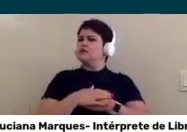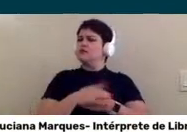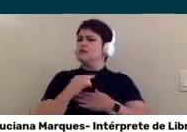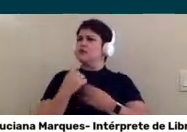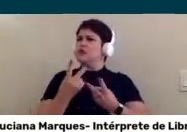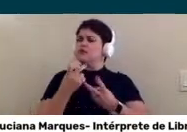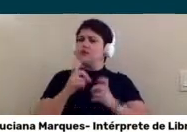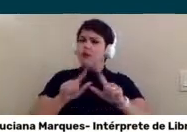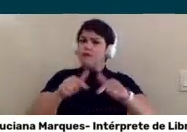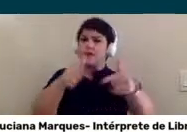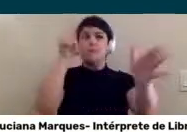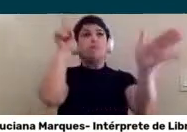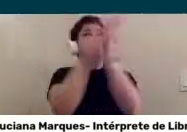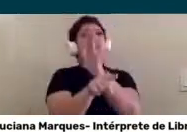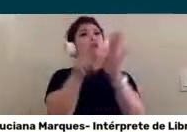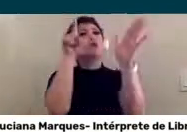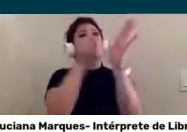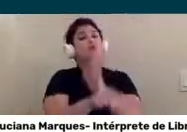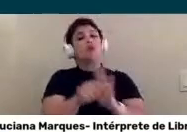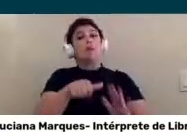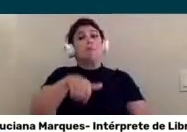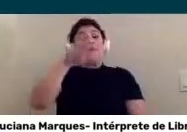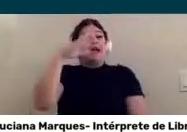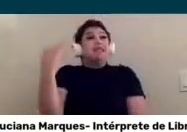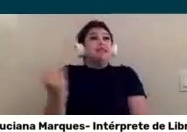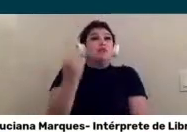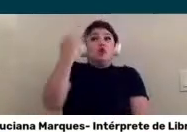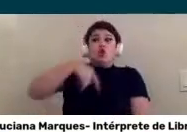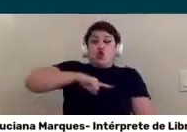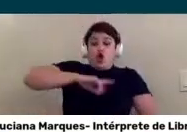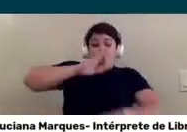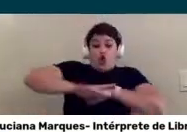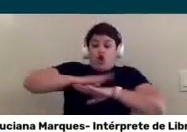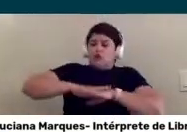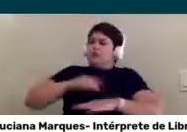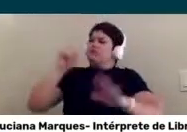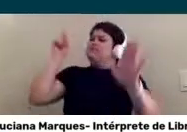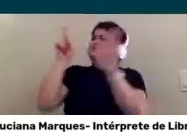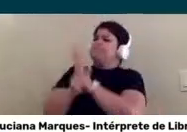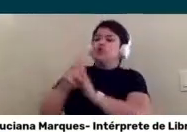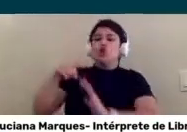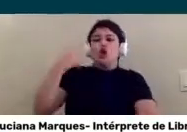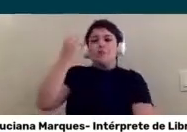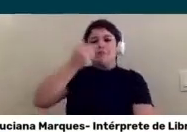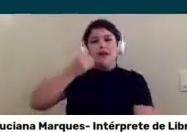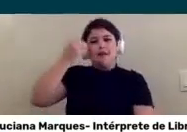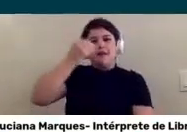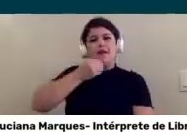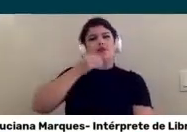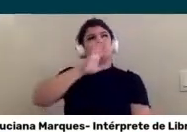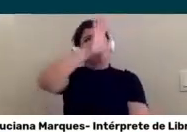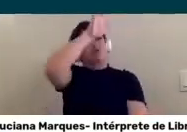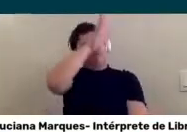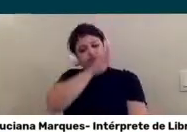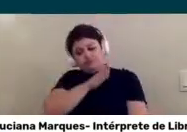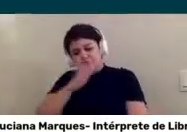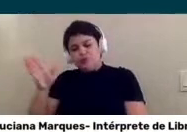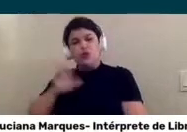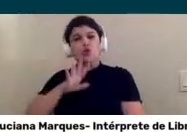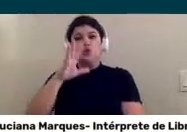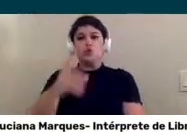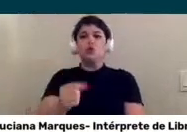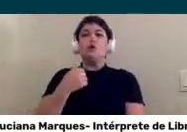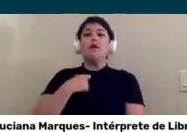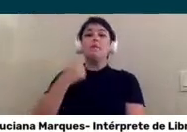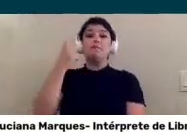fazer perguntas. Talvez a coisa mais valiosa que a gente tivesse com a nossa experiência transversal fosse